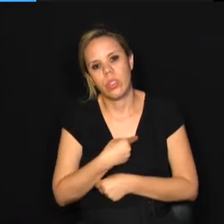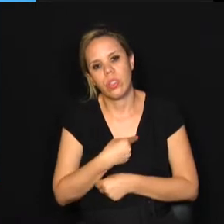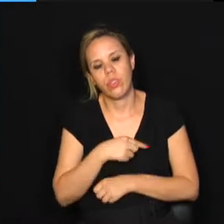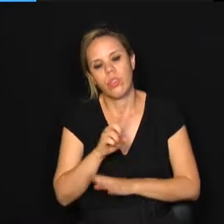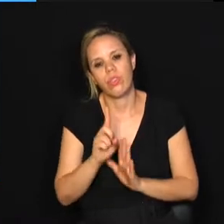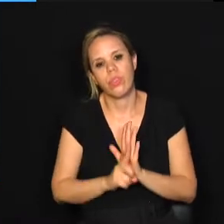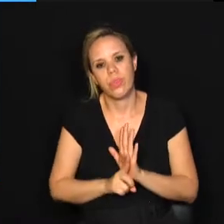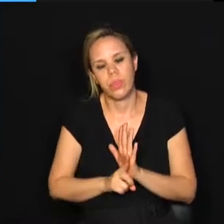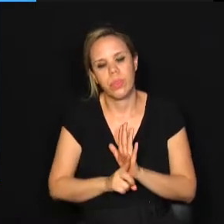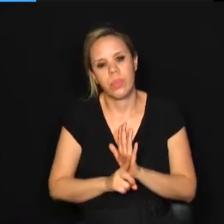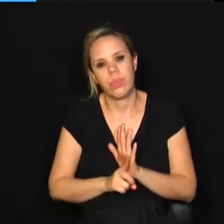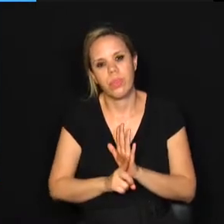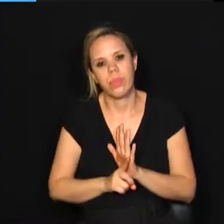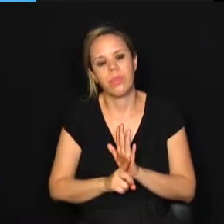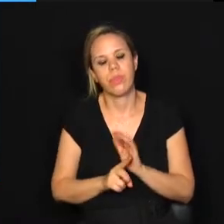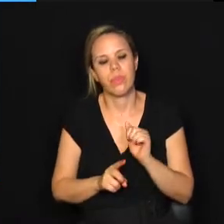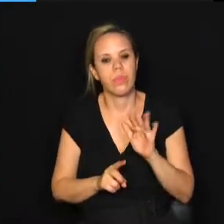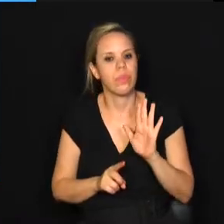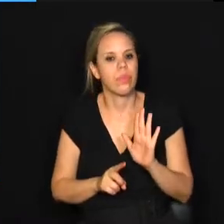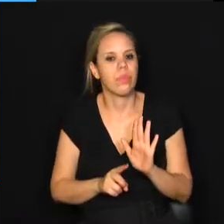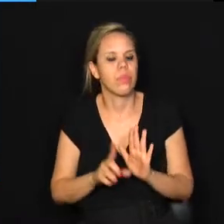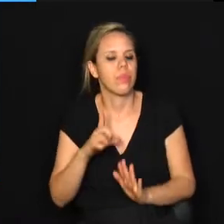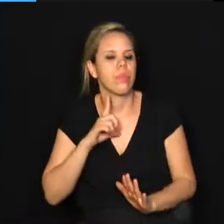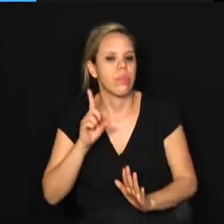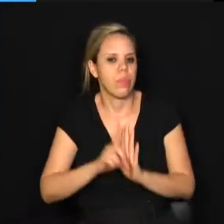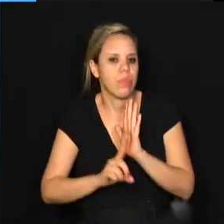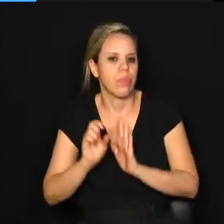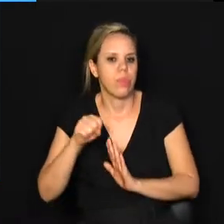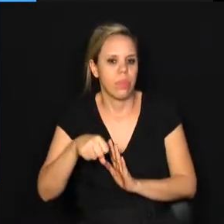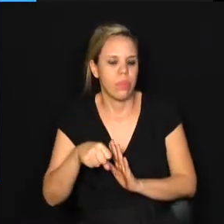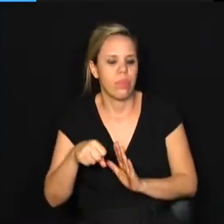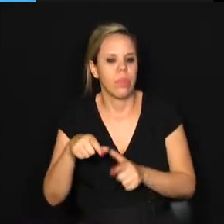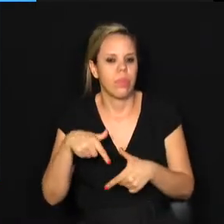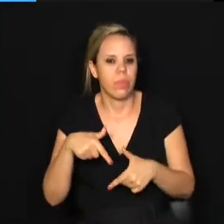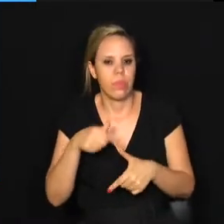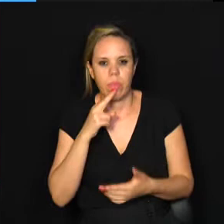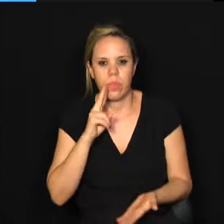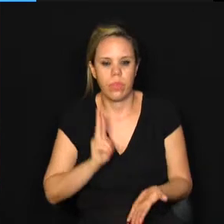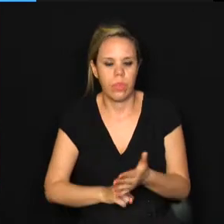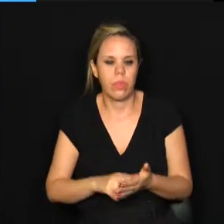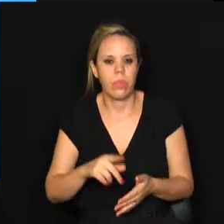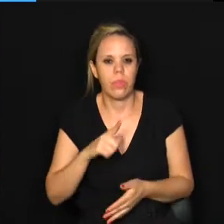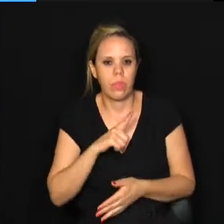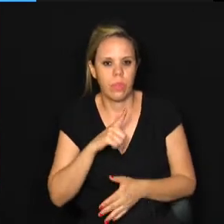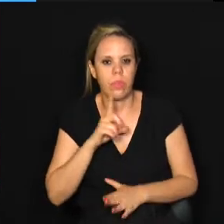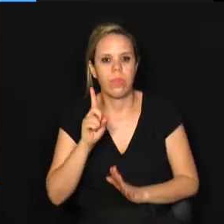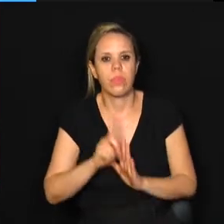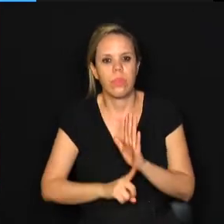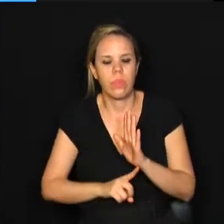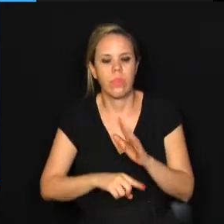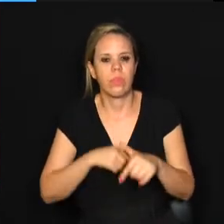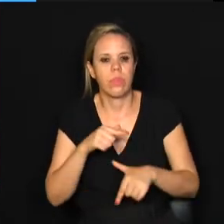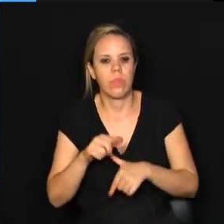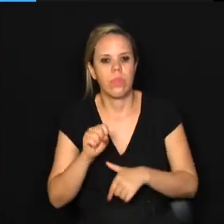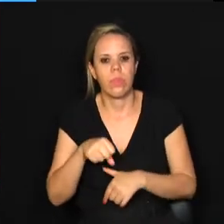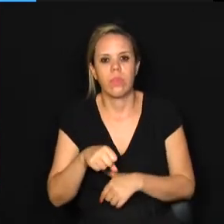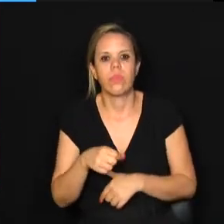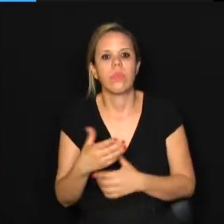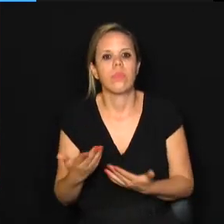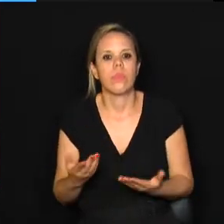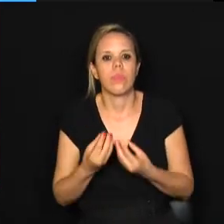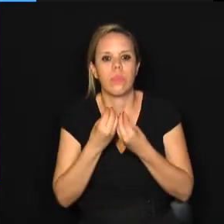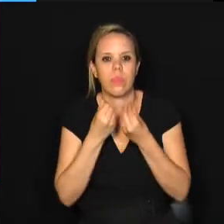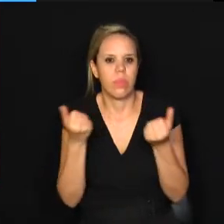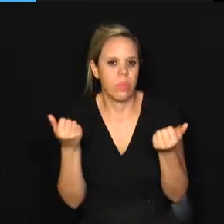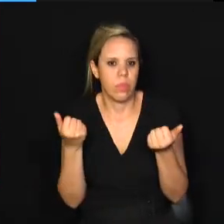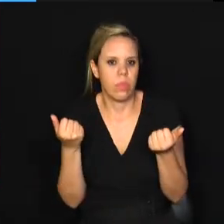direitos. E mais ainda, a gente tem direito sim ao trabalho dos Correios, temos direito aos serviços do Correio sim, e de